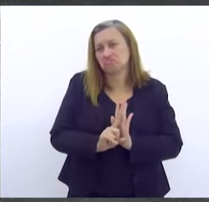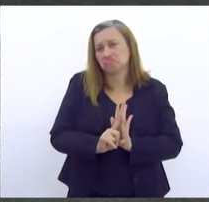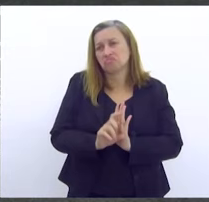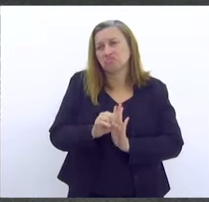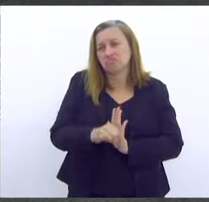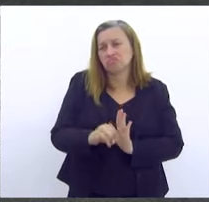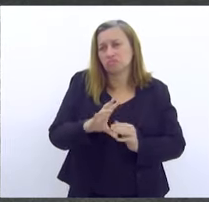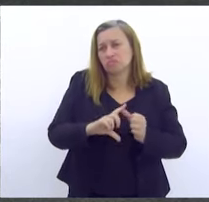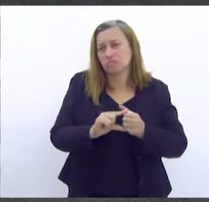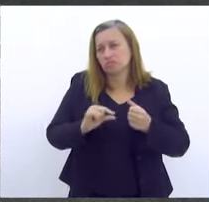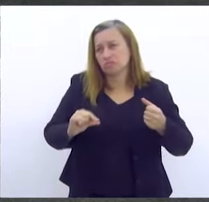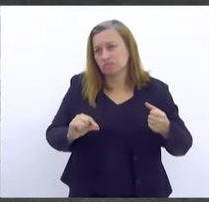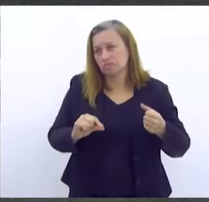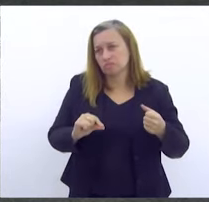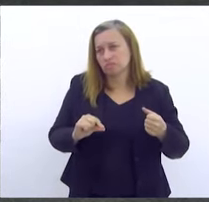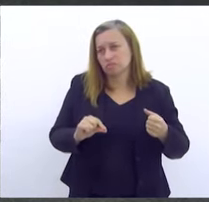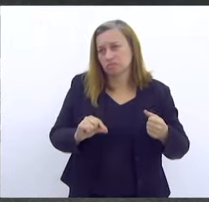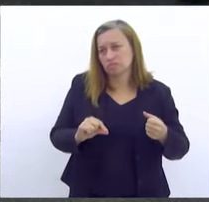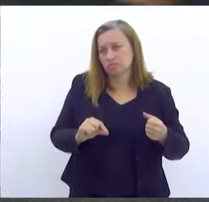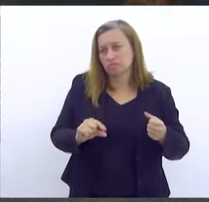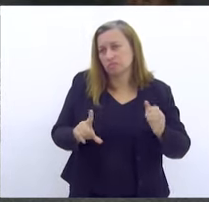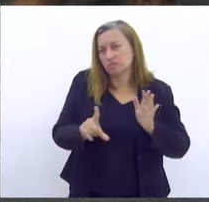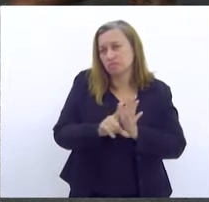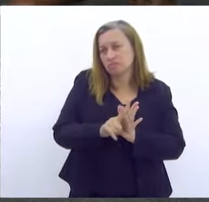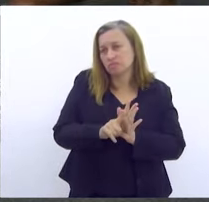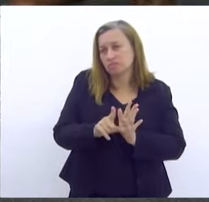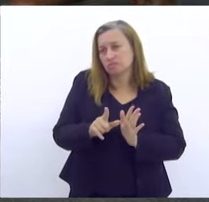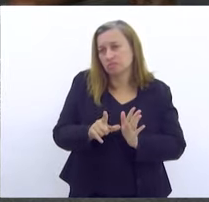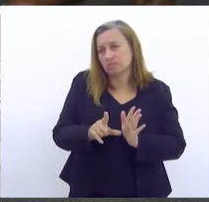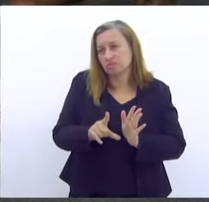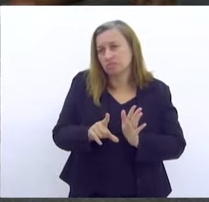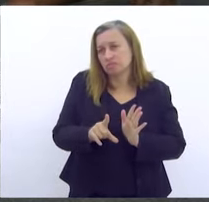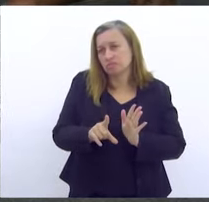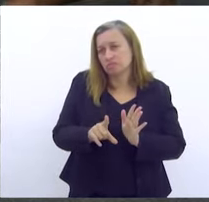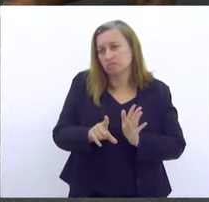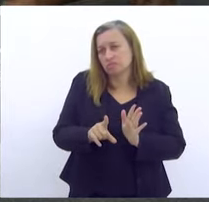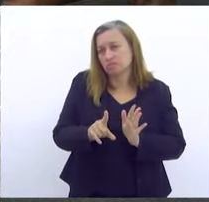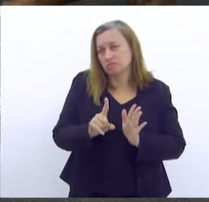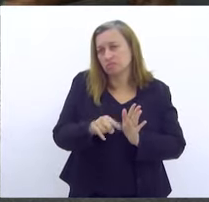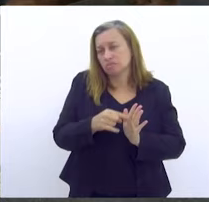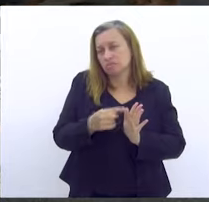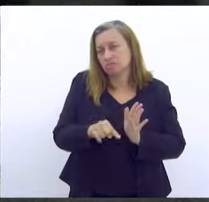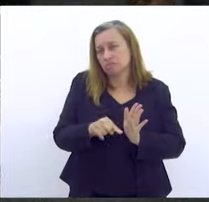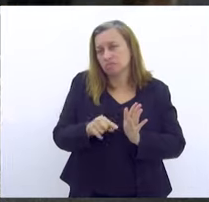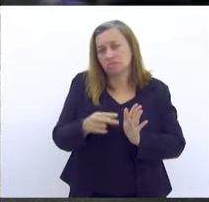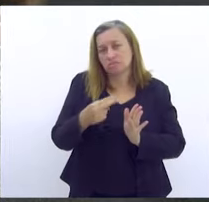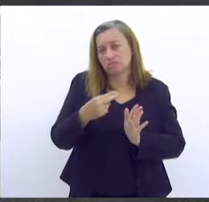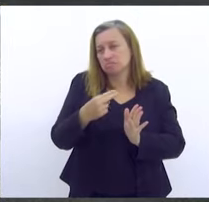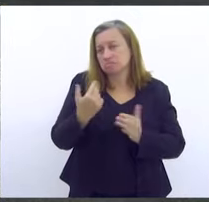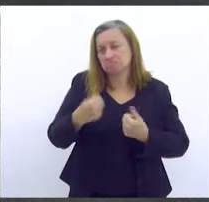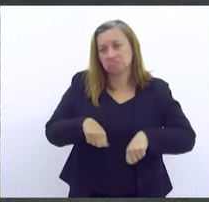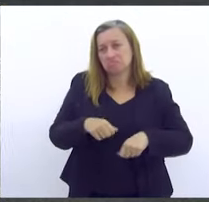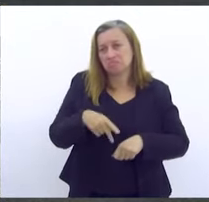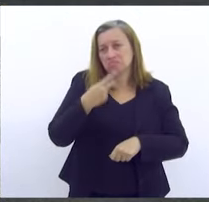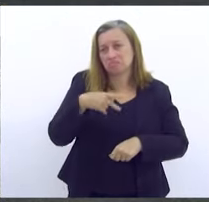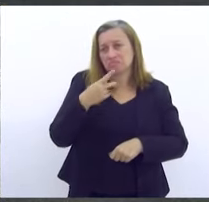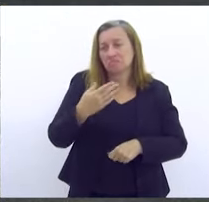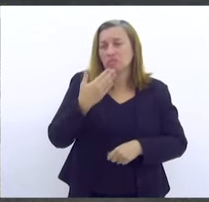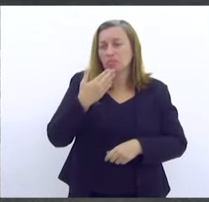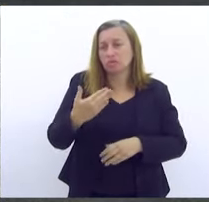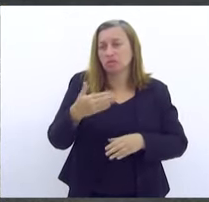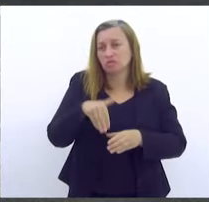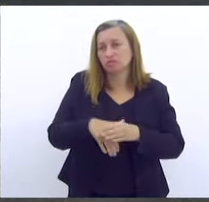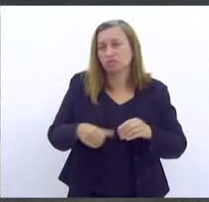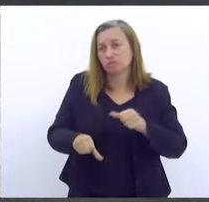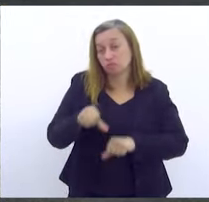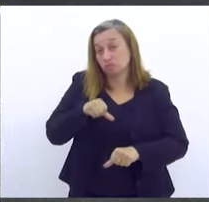um artigo é letra morta, ele não precisa ser revogado. Né? Eu pedi para fazer o voto divergente, para